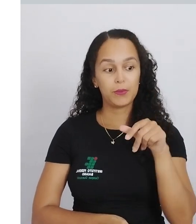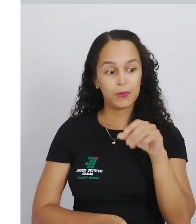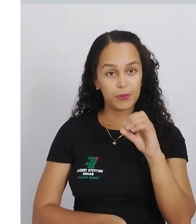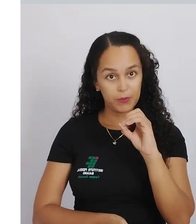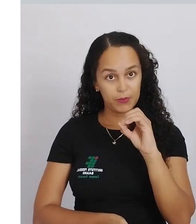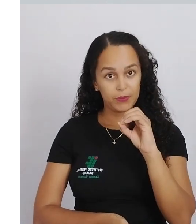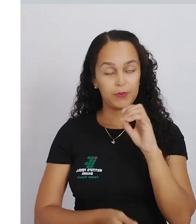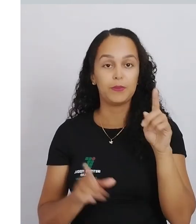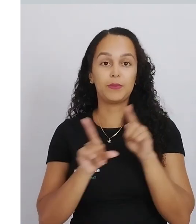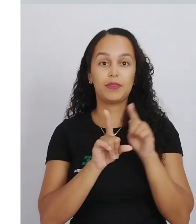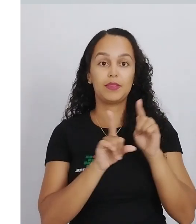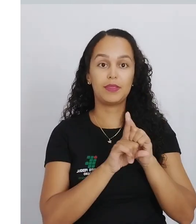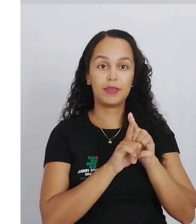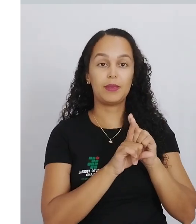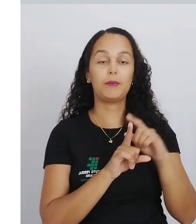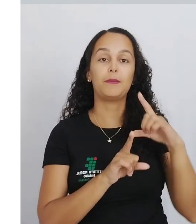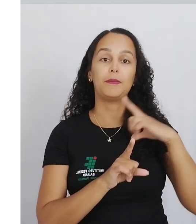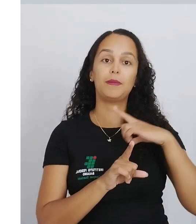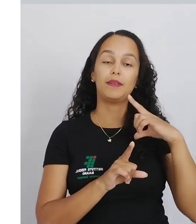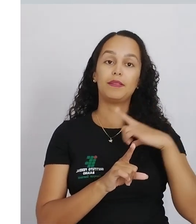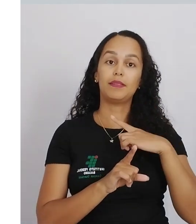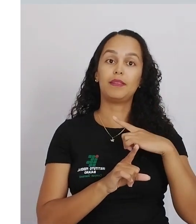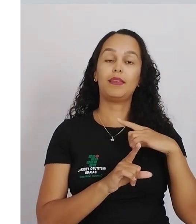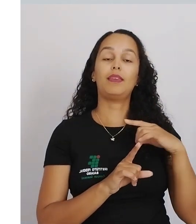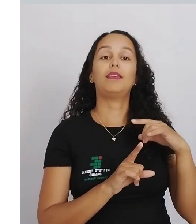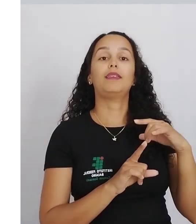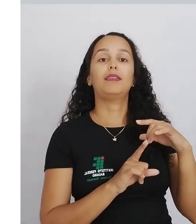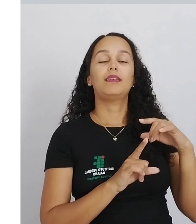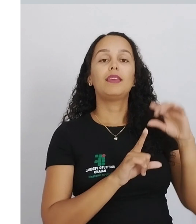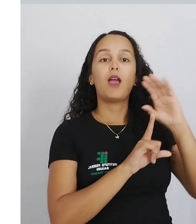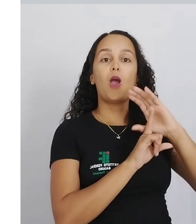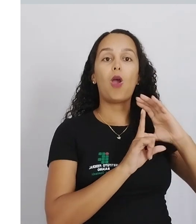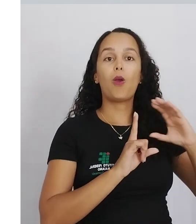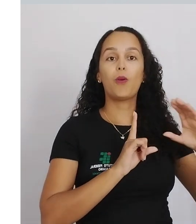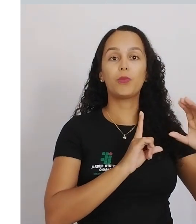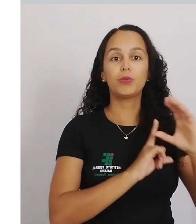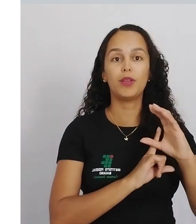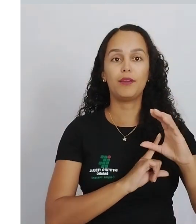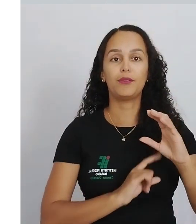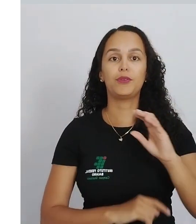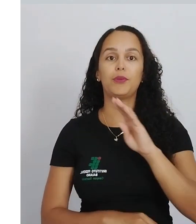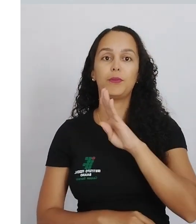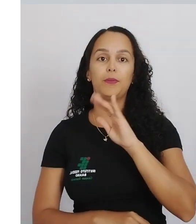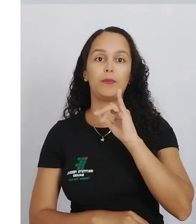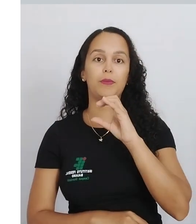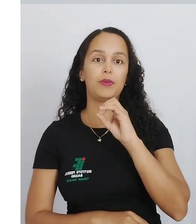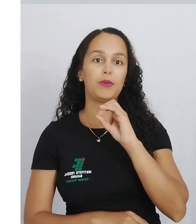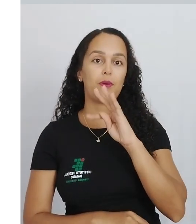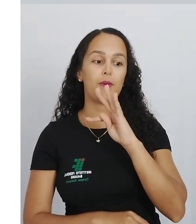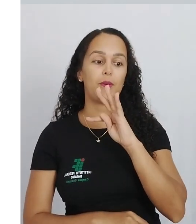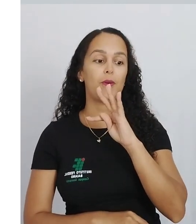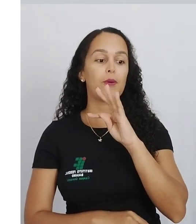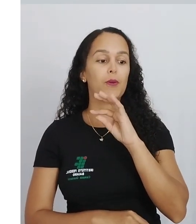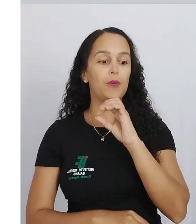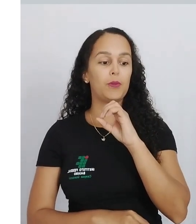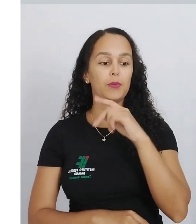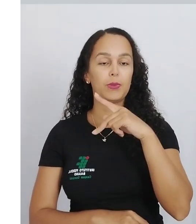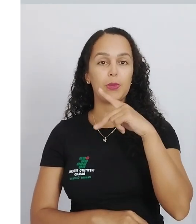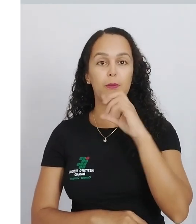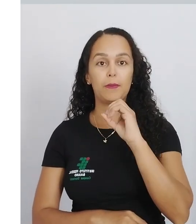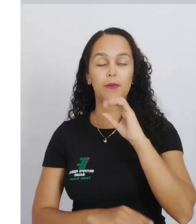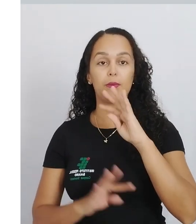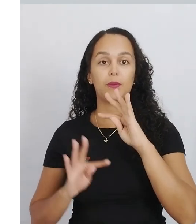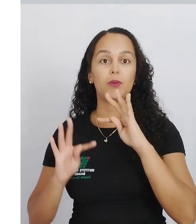ecossistema. Biótopo são todos os recursos não biológicos que existem ali. Comunidade são todos